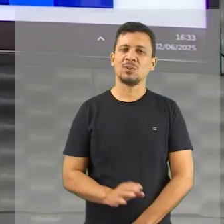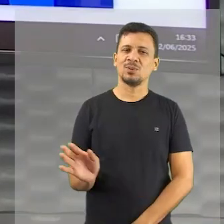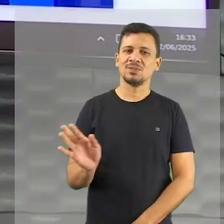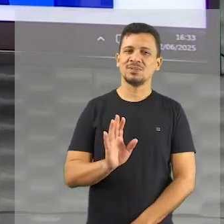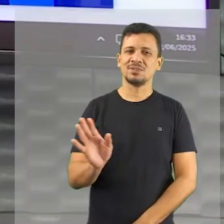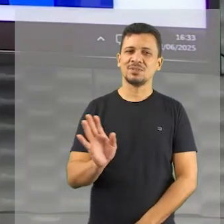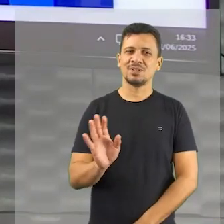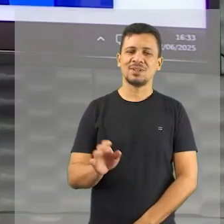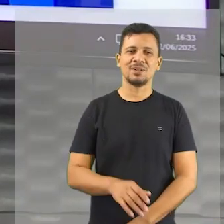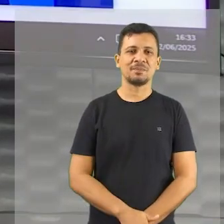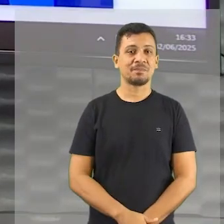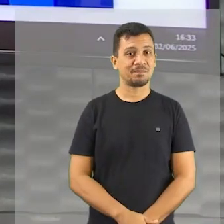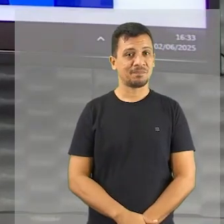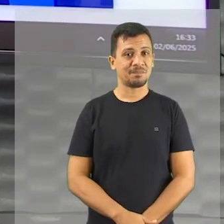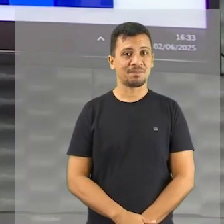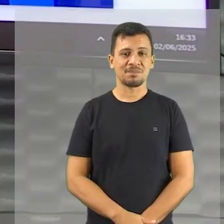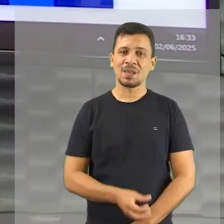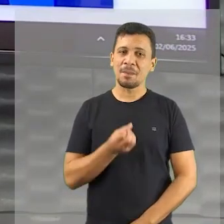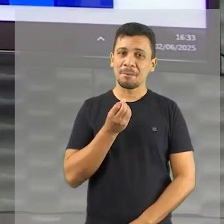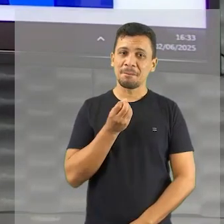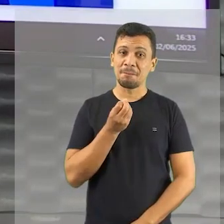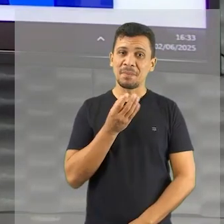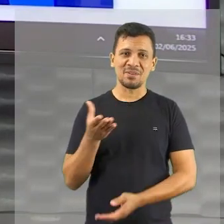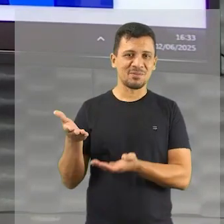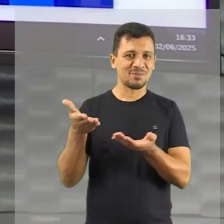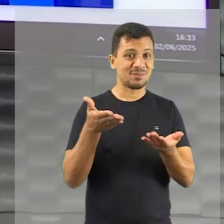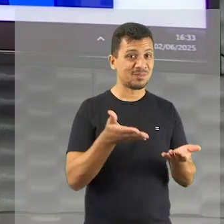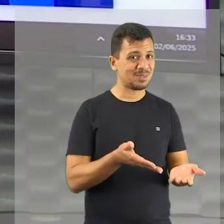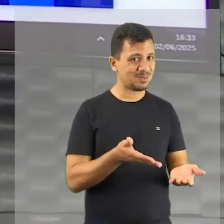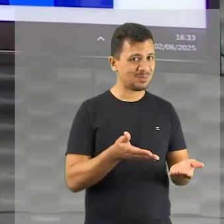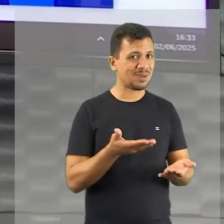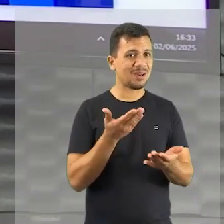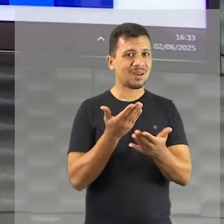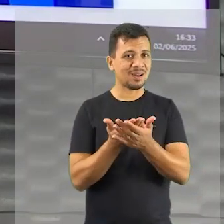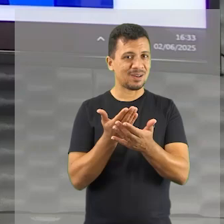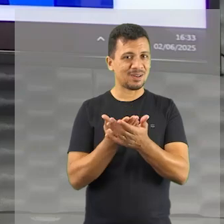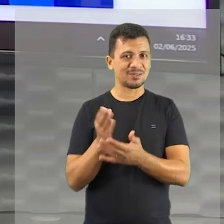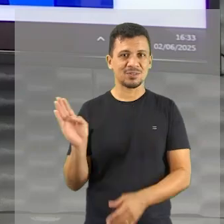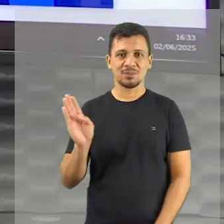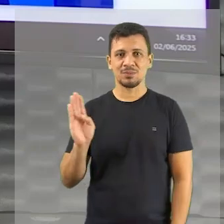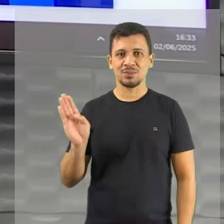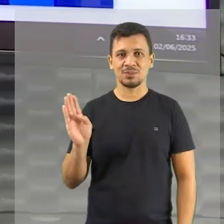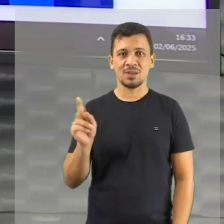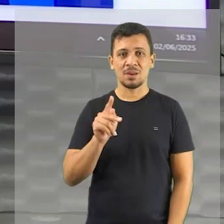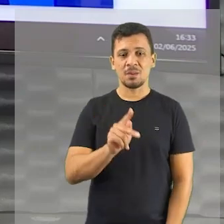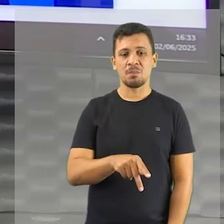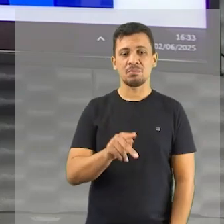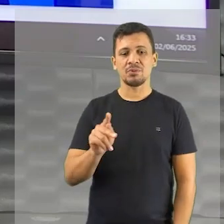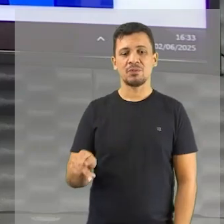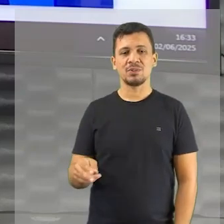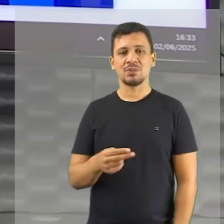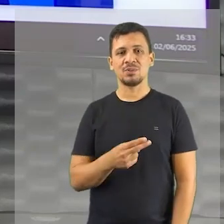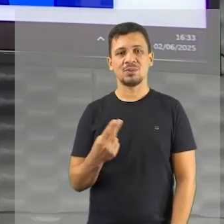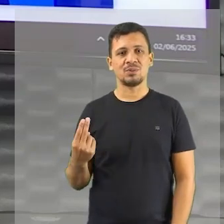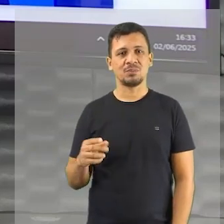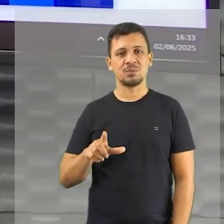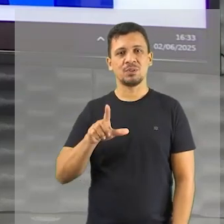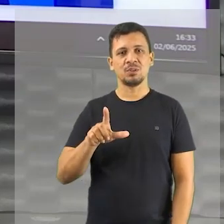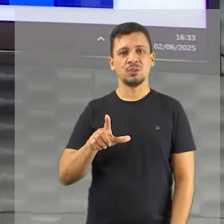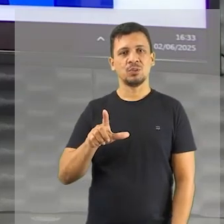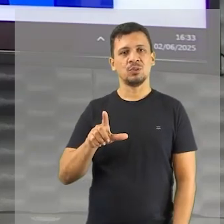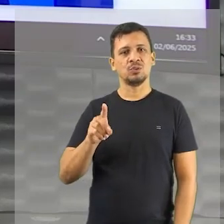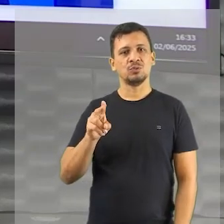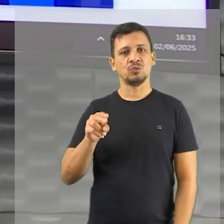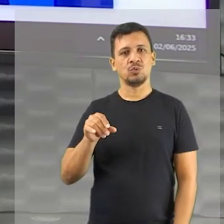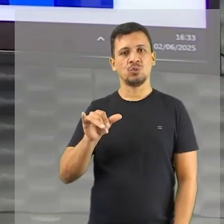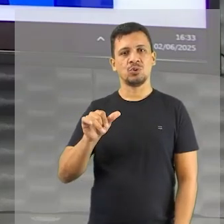Olá, pessoal! Sejam muito bem-vindos a mais uma aula de Biologia. Eu sou a professora Ludmila Furtado e estarei com